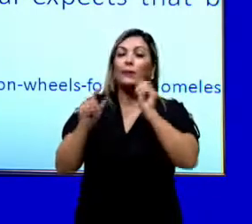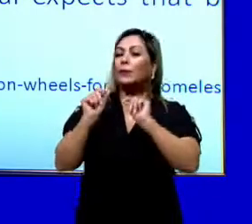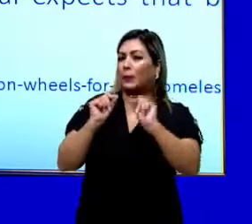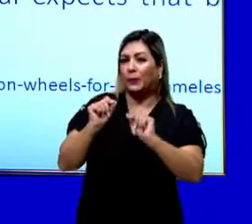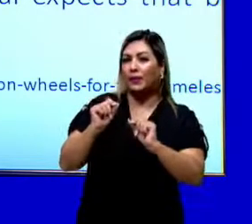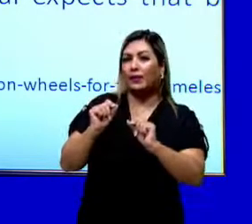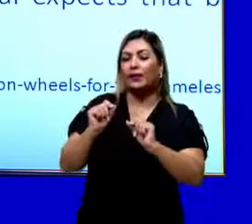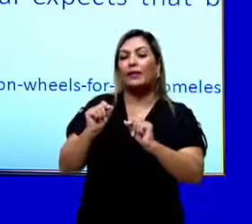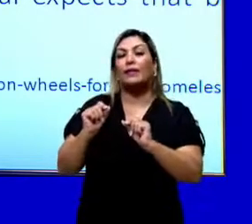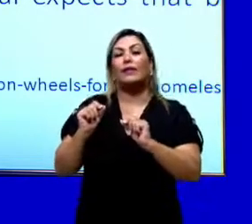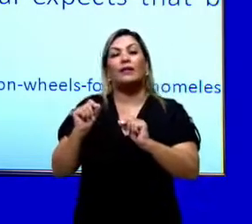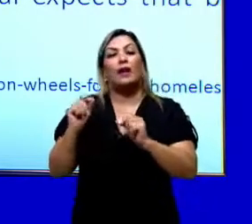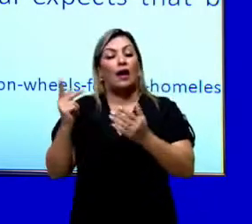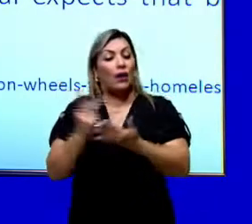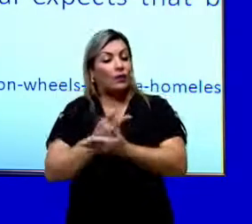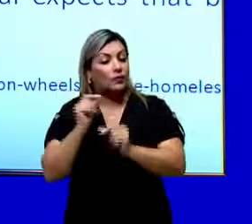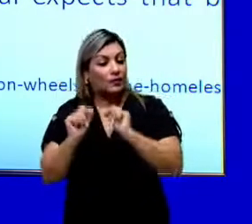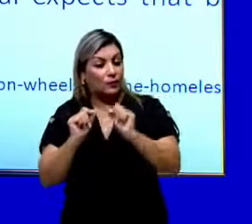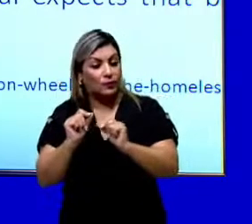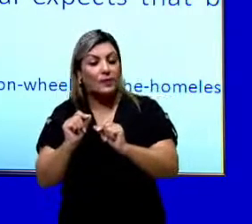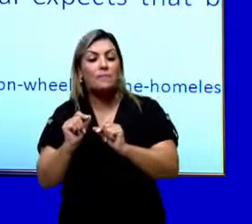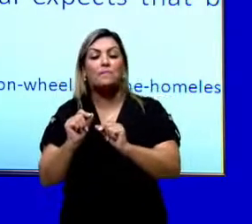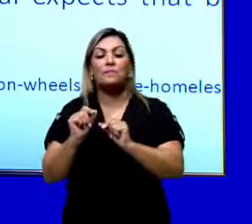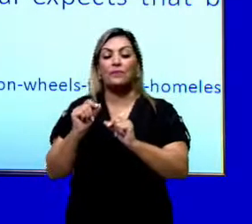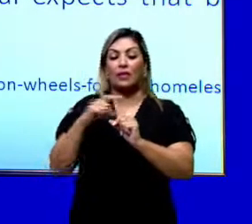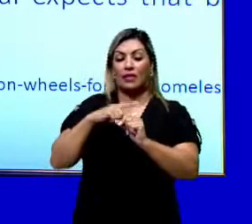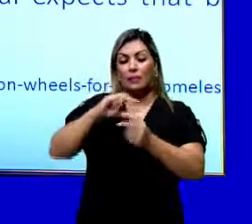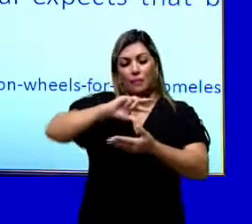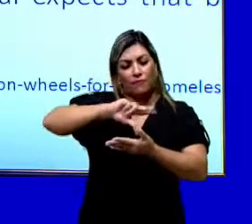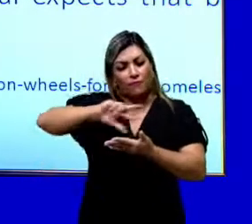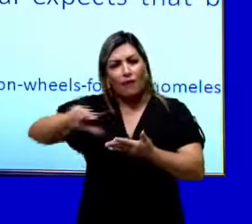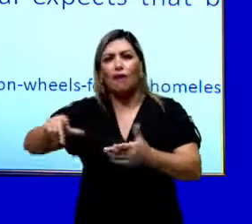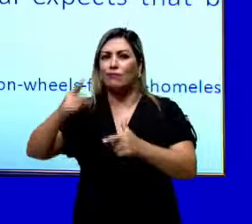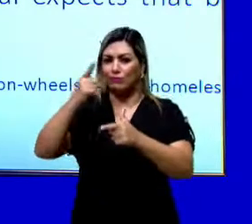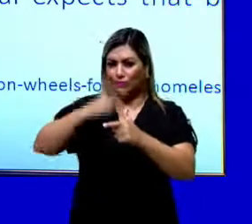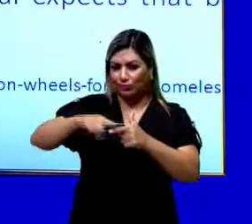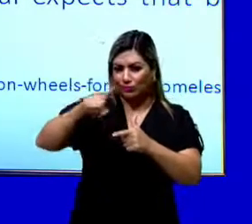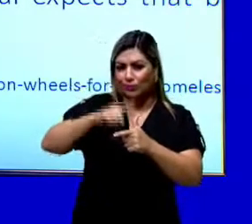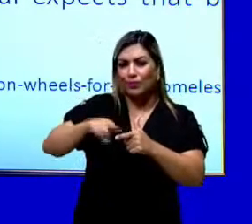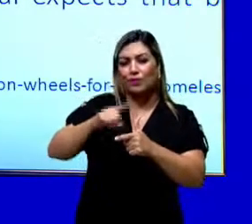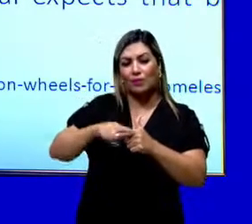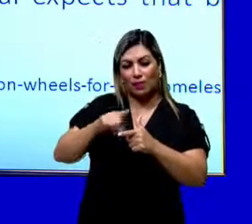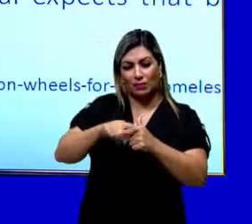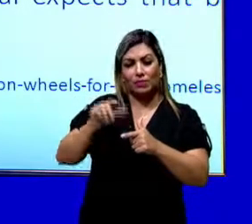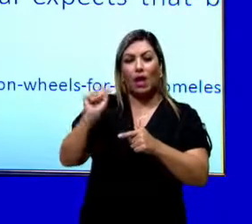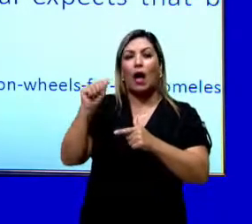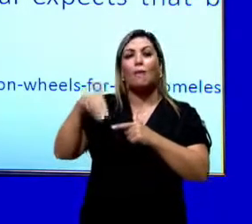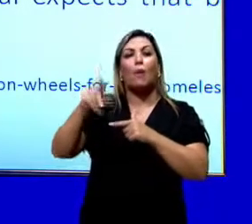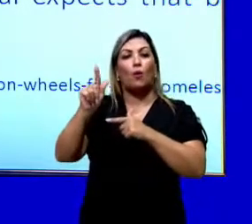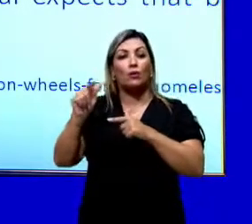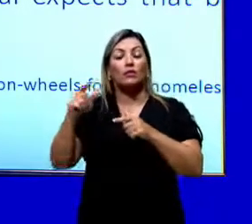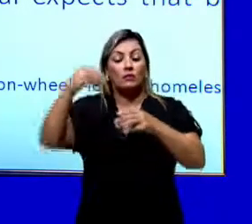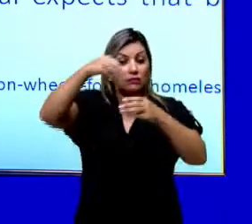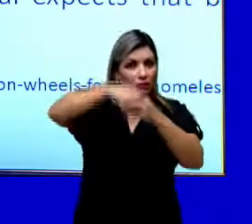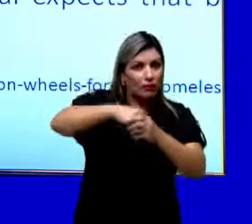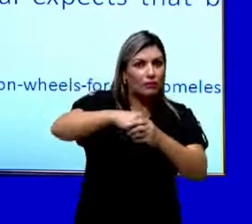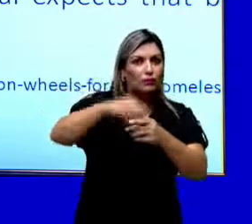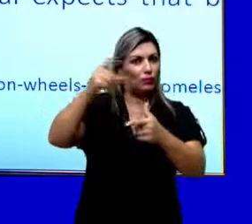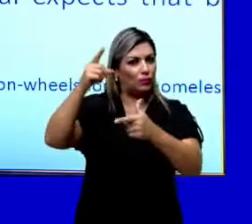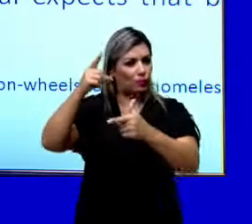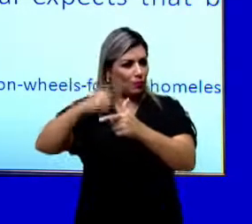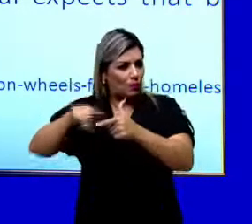programs the home last Face is Little or No access to schwarz a monga entre